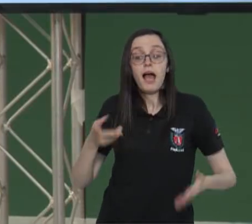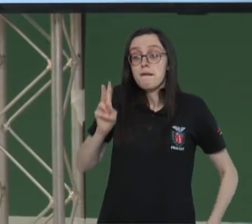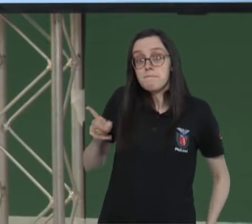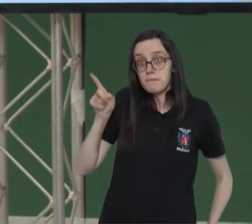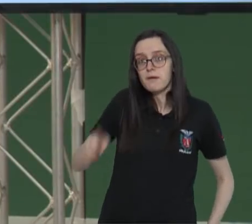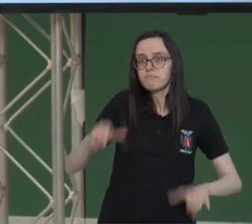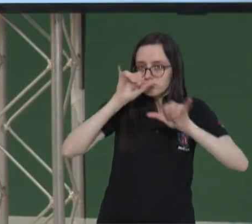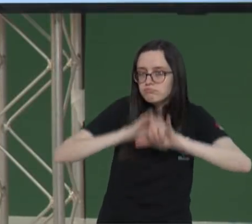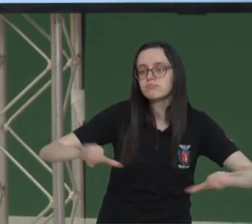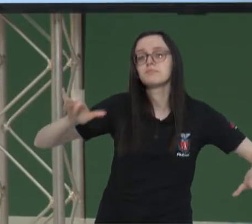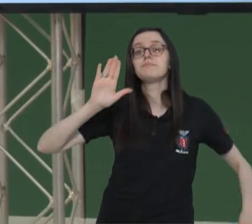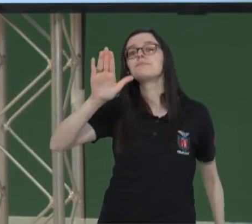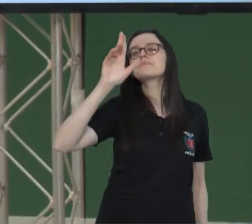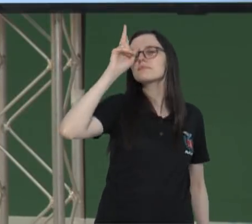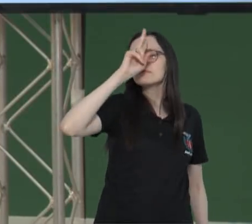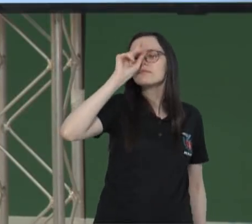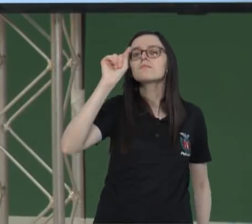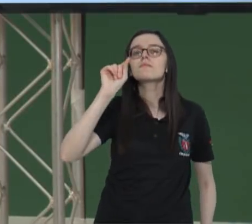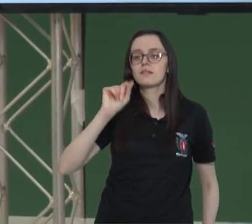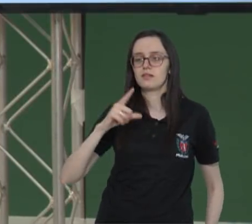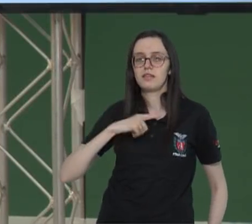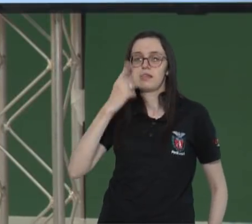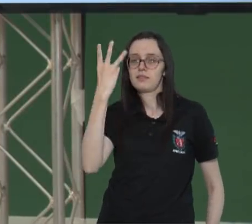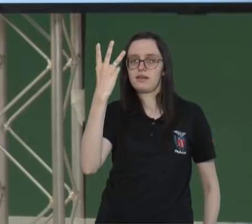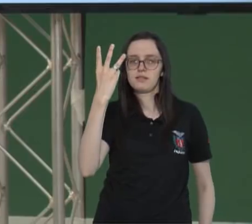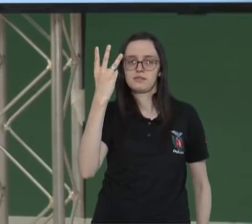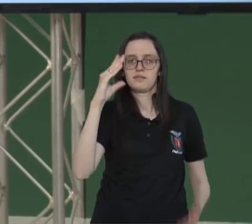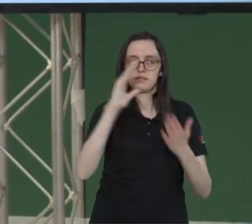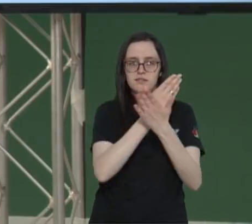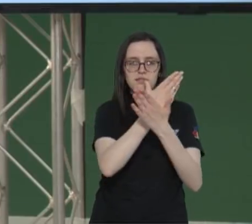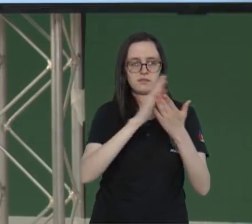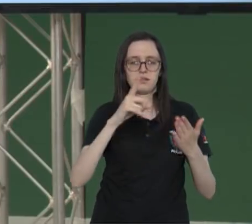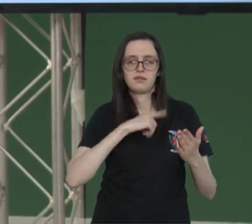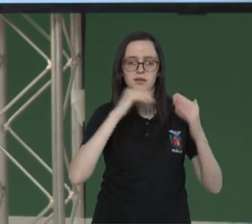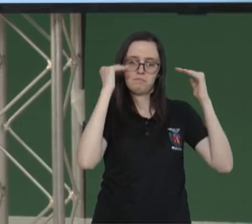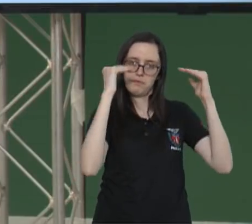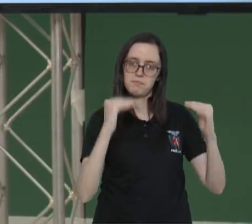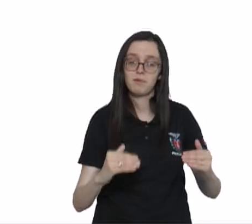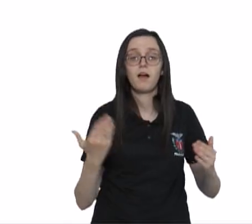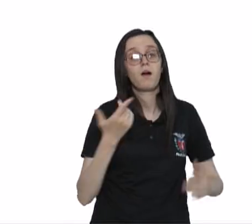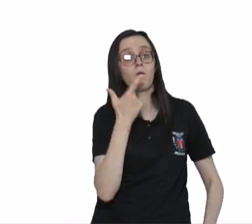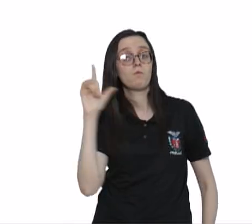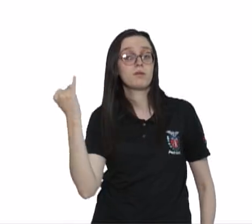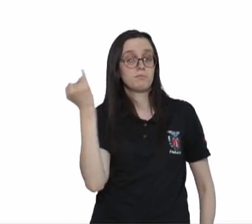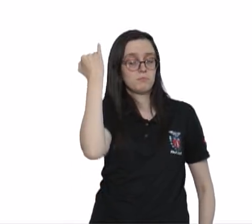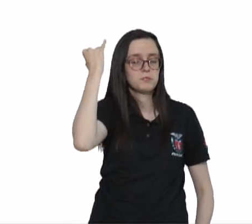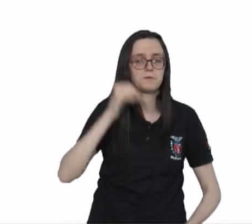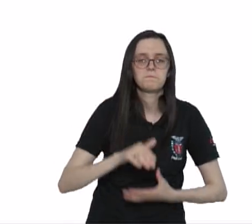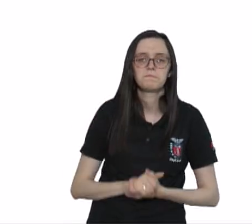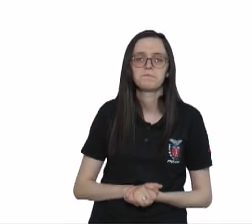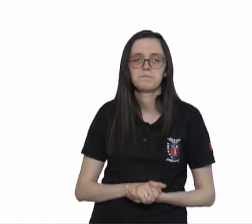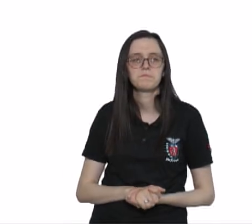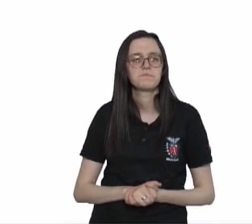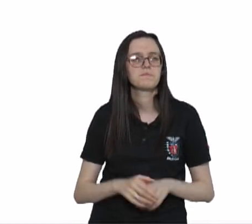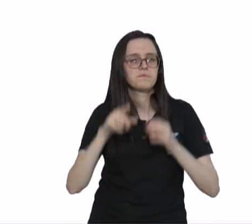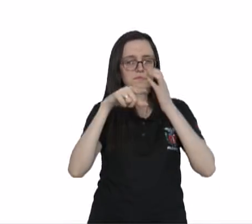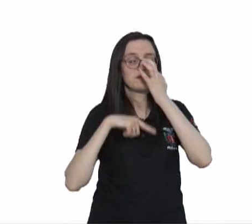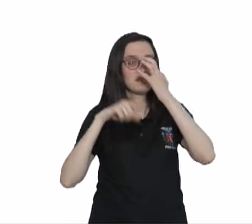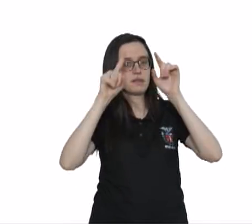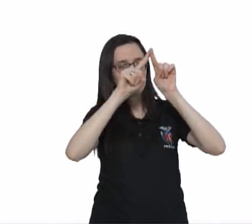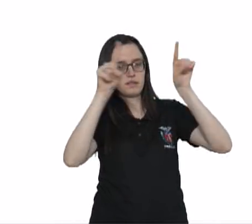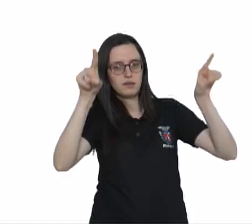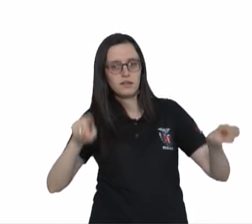daquele classificado. Vocês viram que ele era dividido em 3 partes, né? Então aqui tem uma outra parte, olha aqui. Está aqui nesse